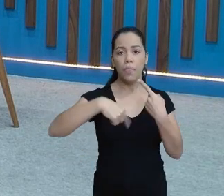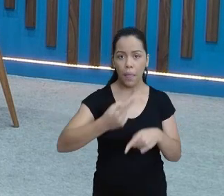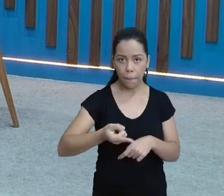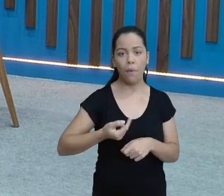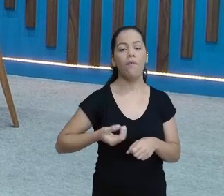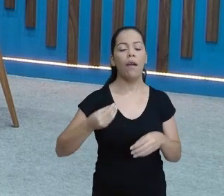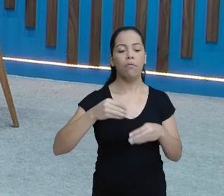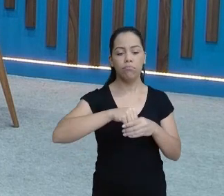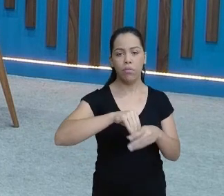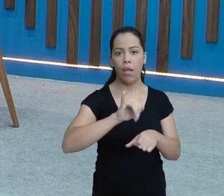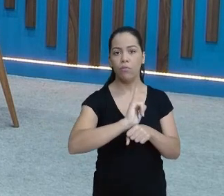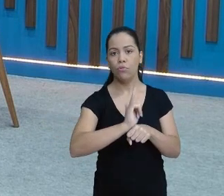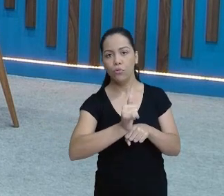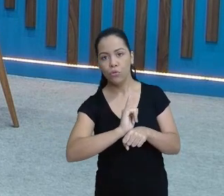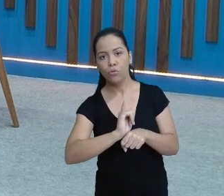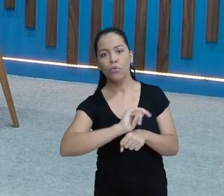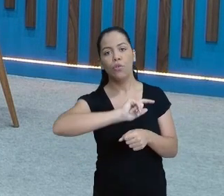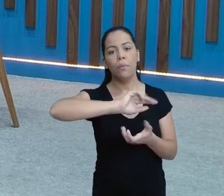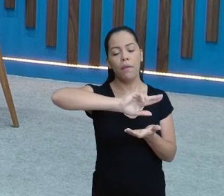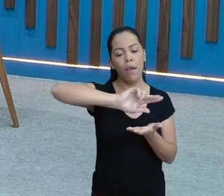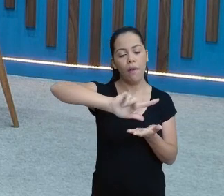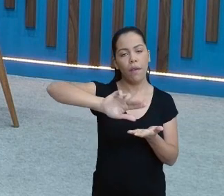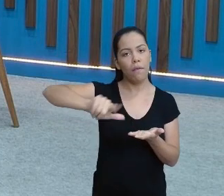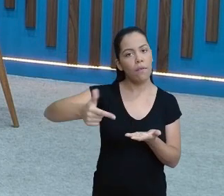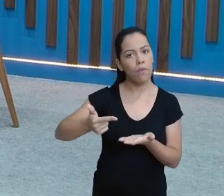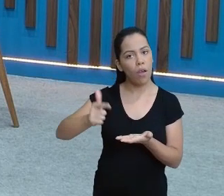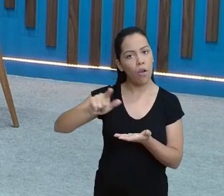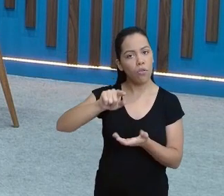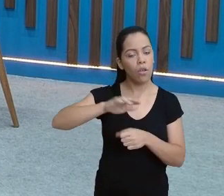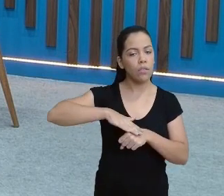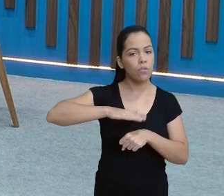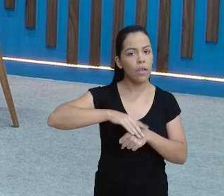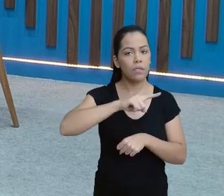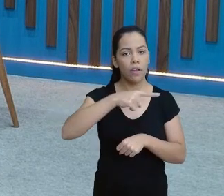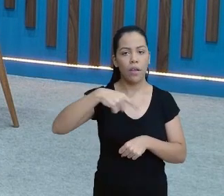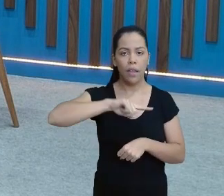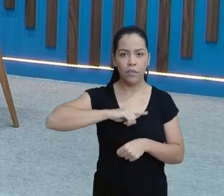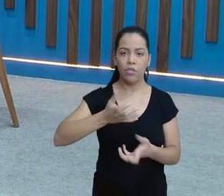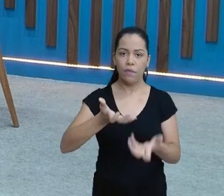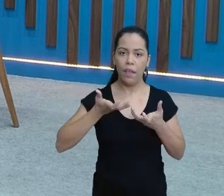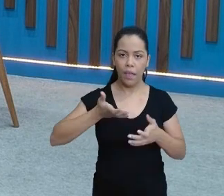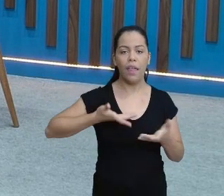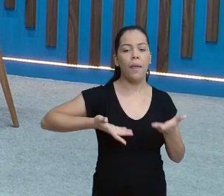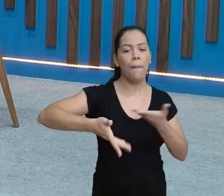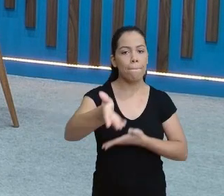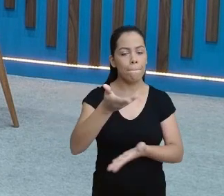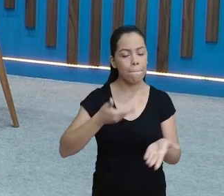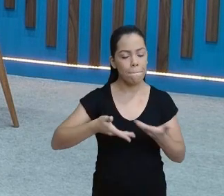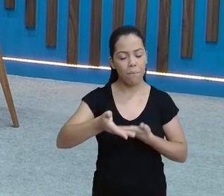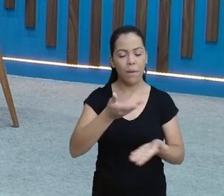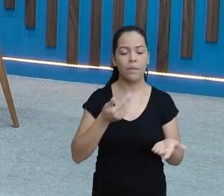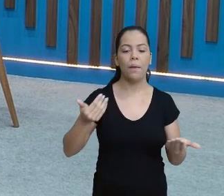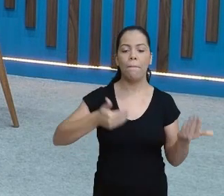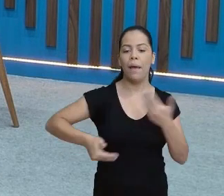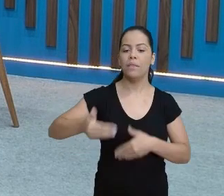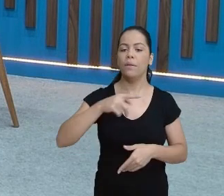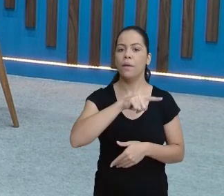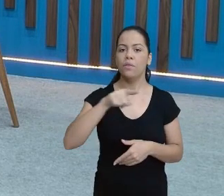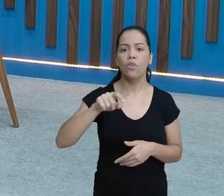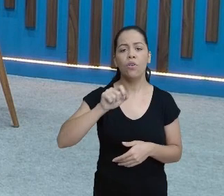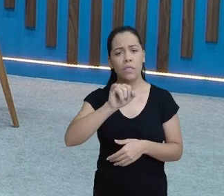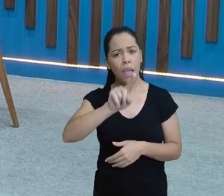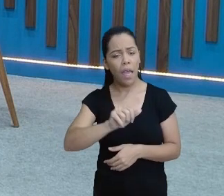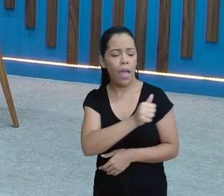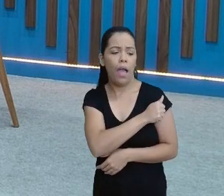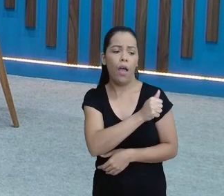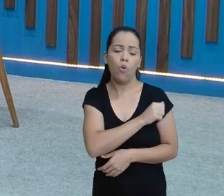no YouTube e em outras situações que a gente vai precisar muito da sua participação. Seja você estudante e você também colega,